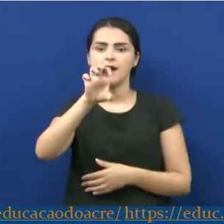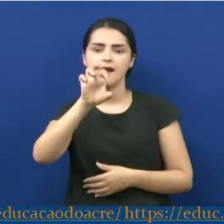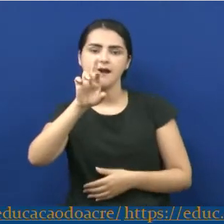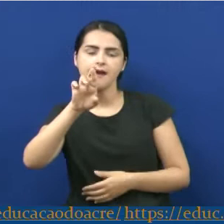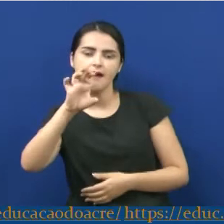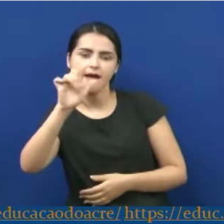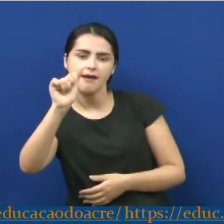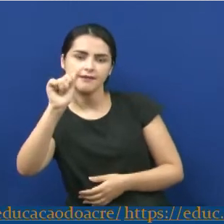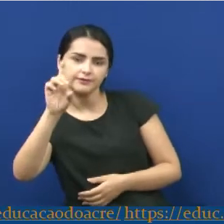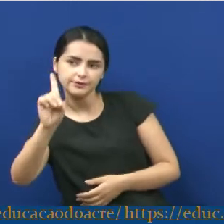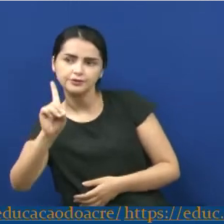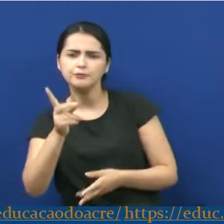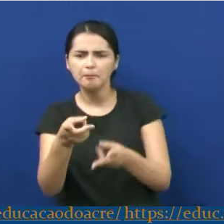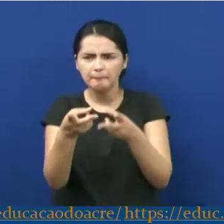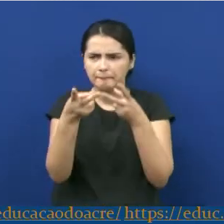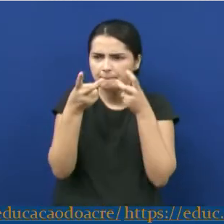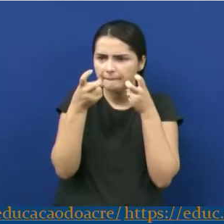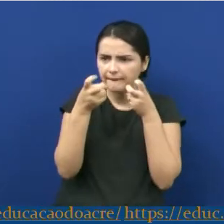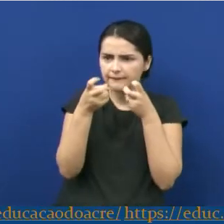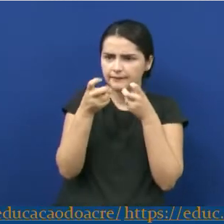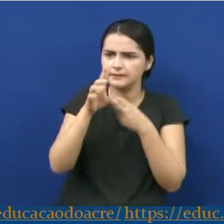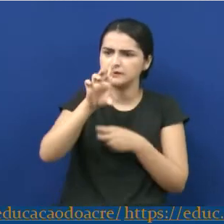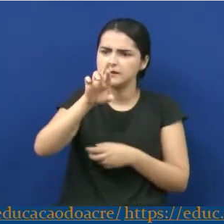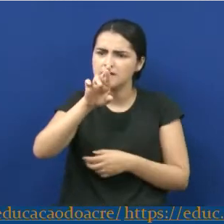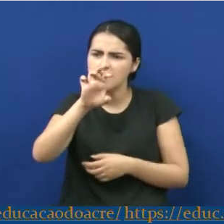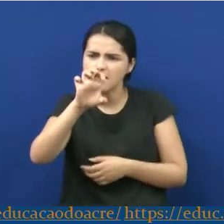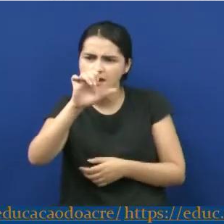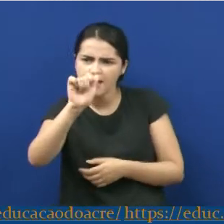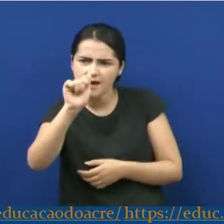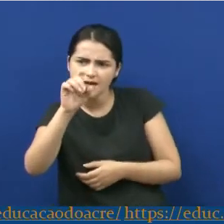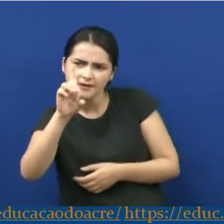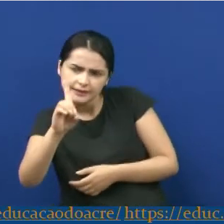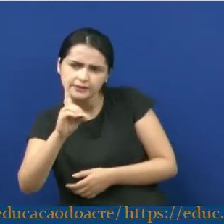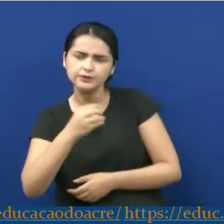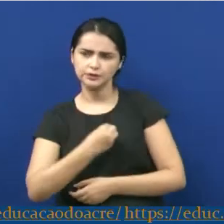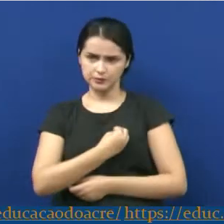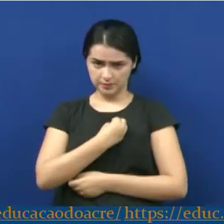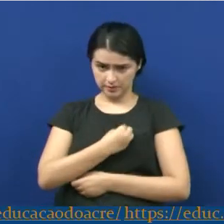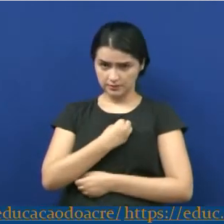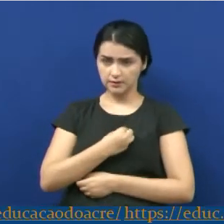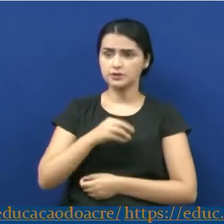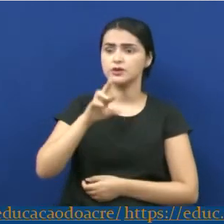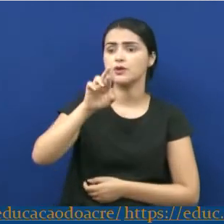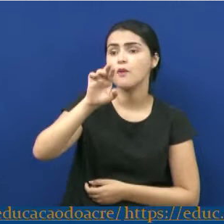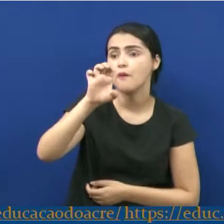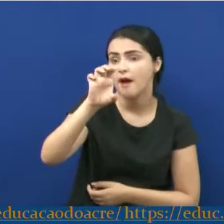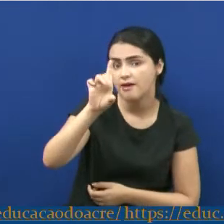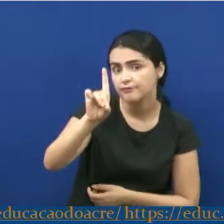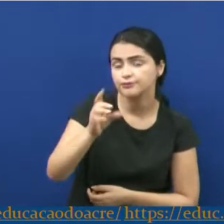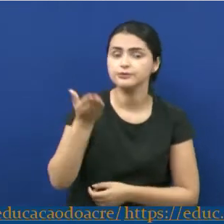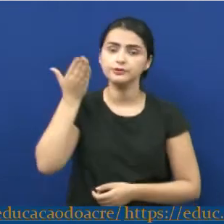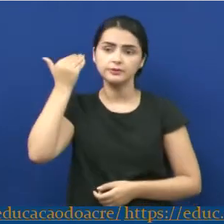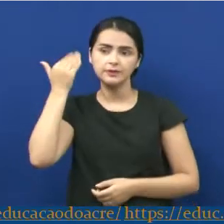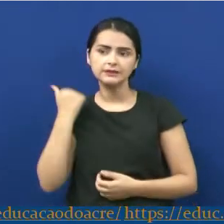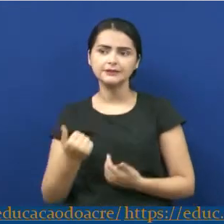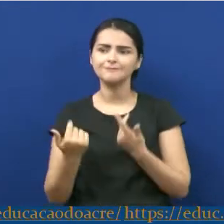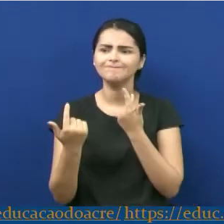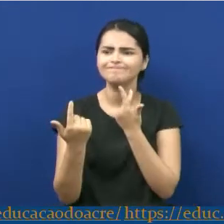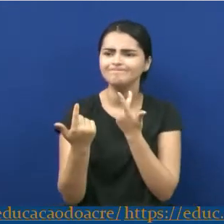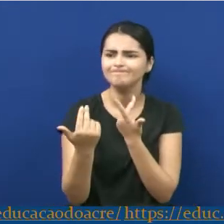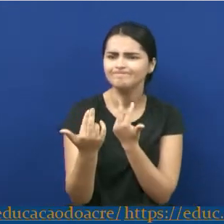percebam um detalhe. Read no passado e read no presente e read no passado, eles têm a